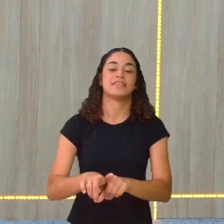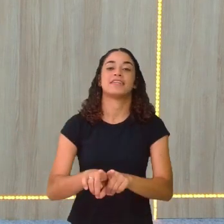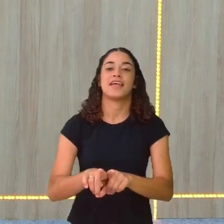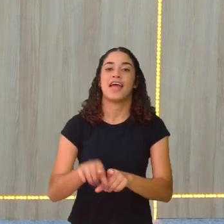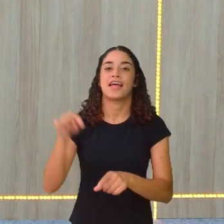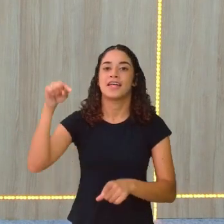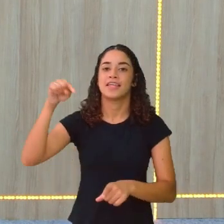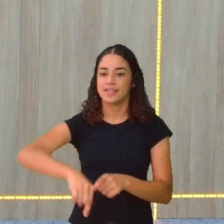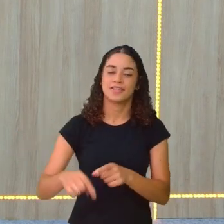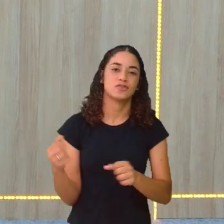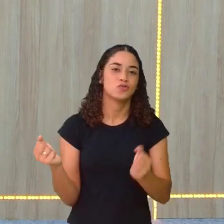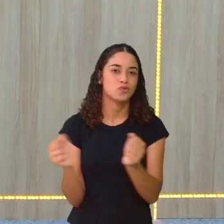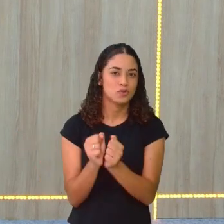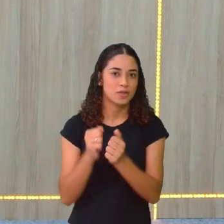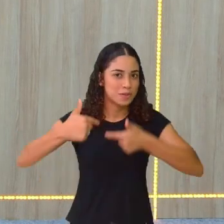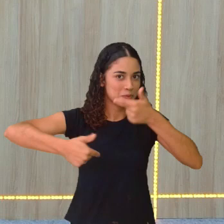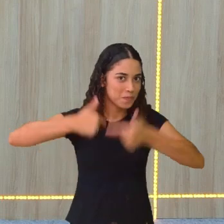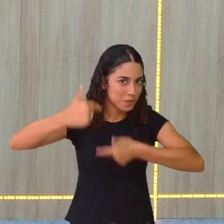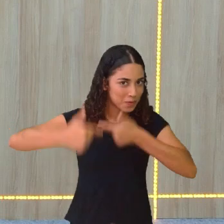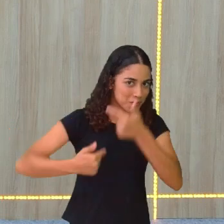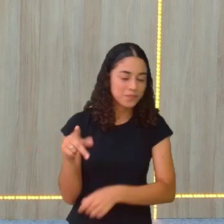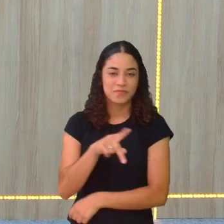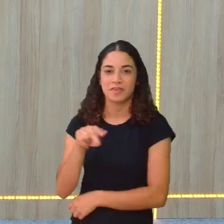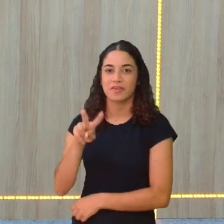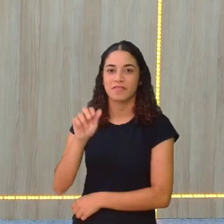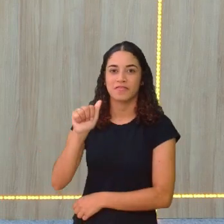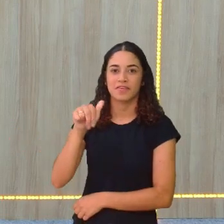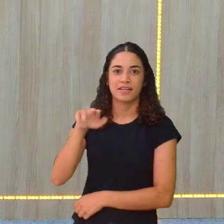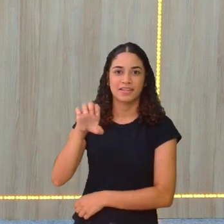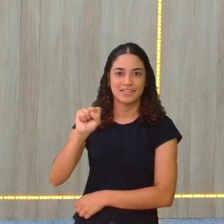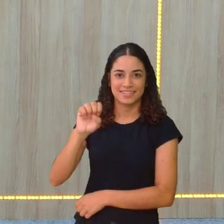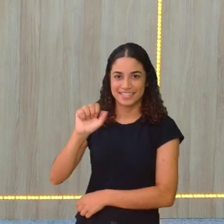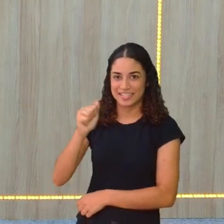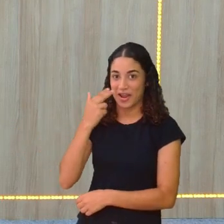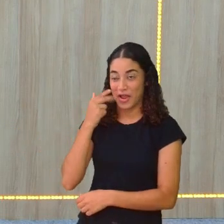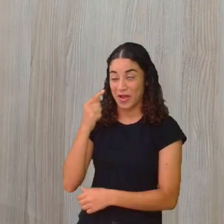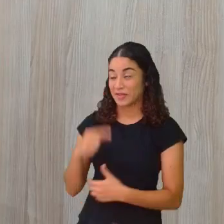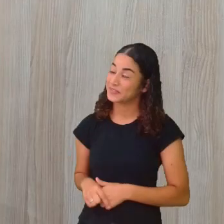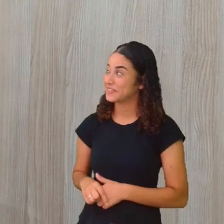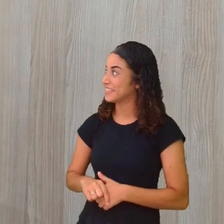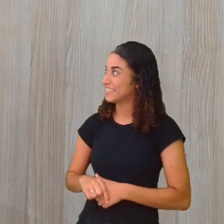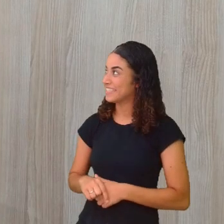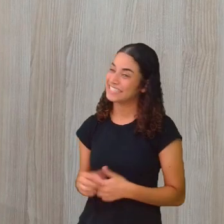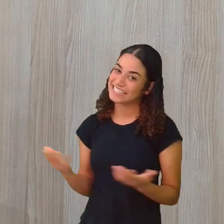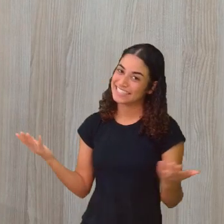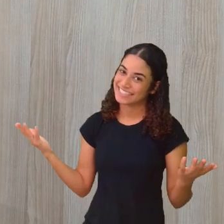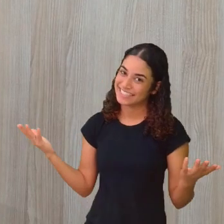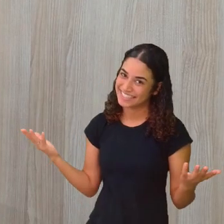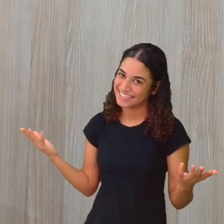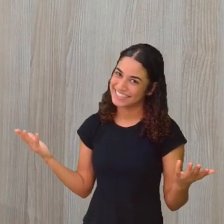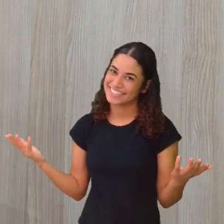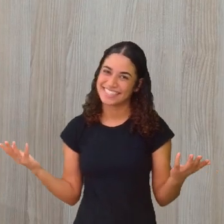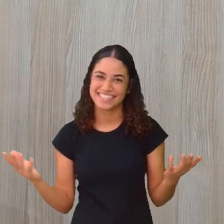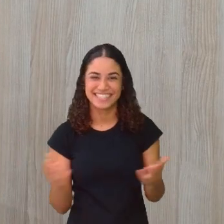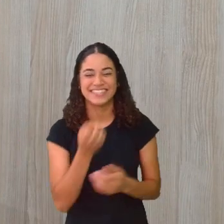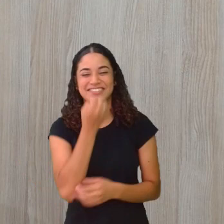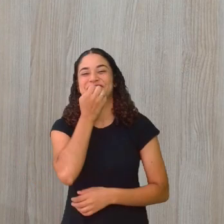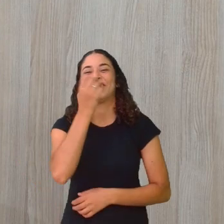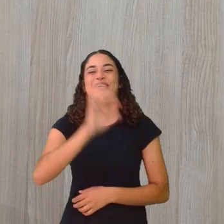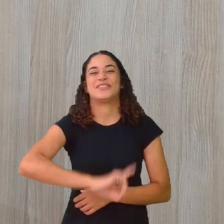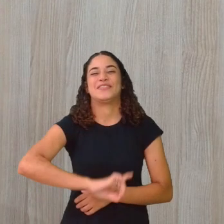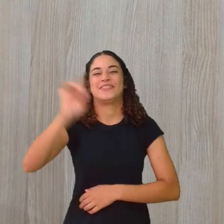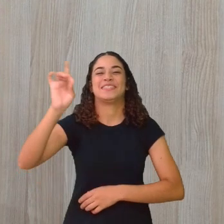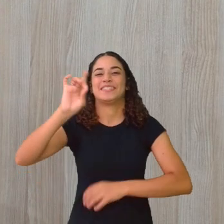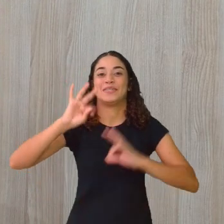de atividade, a professora Vanessa, ela lê. Professor Luciano, bom dia,